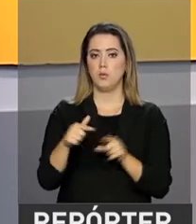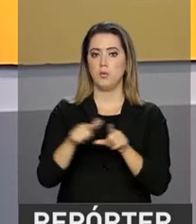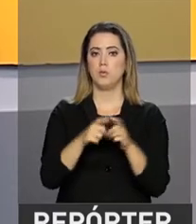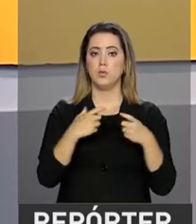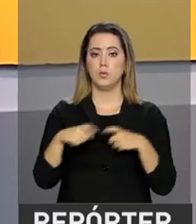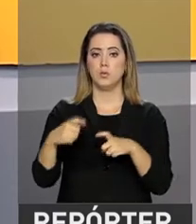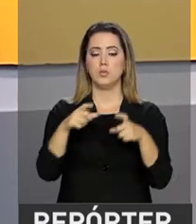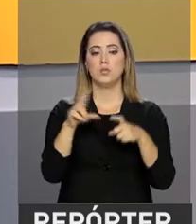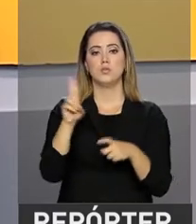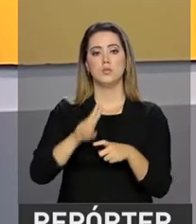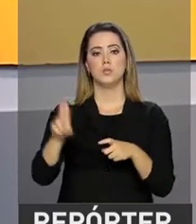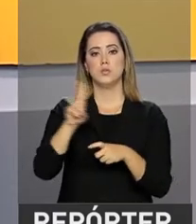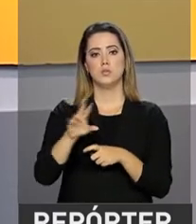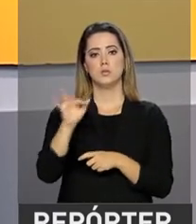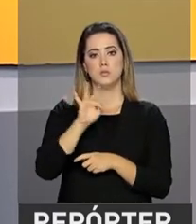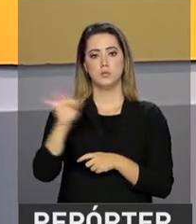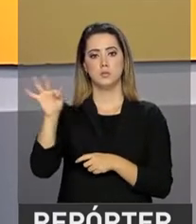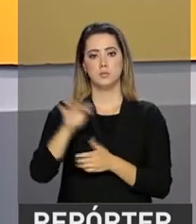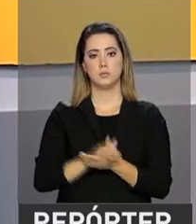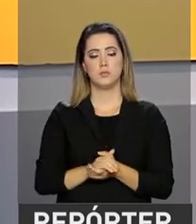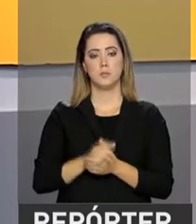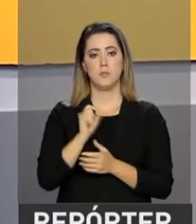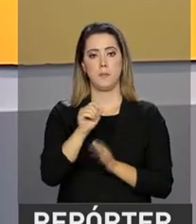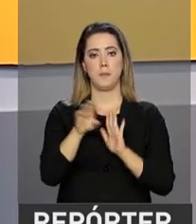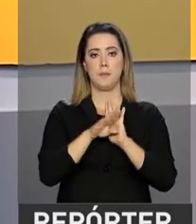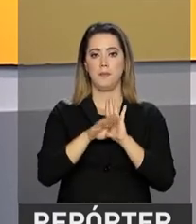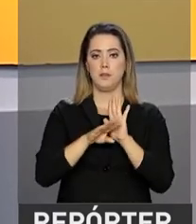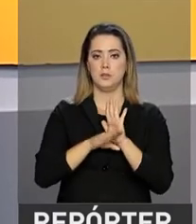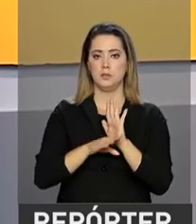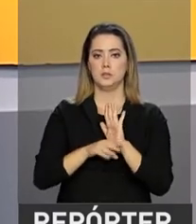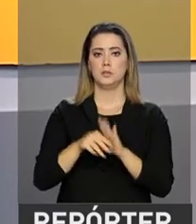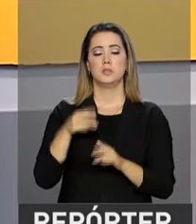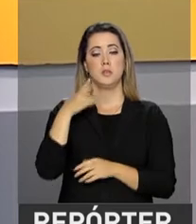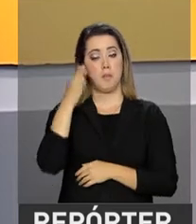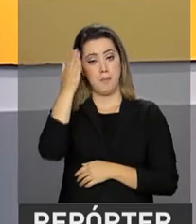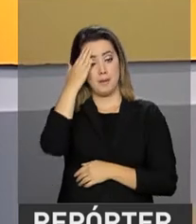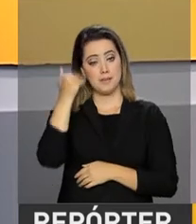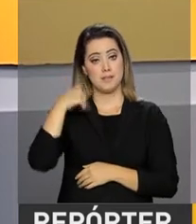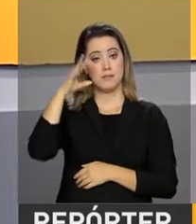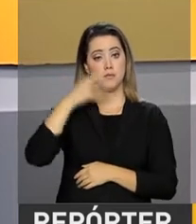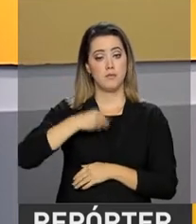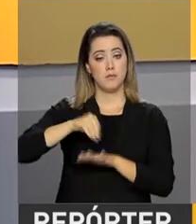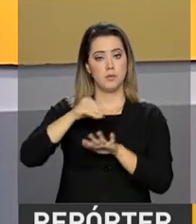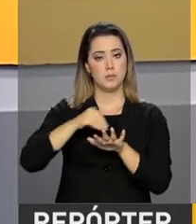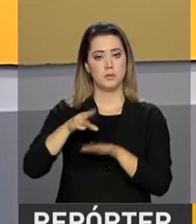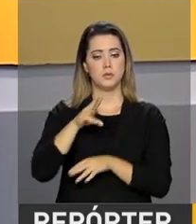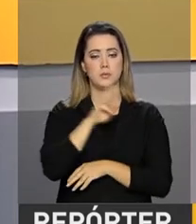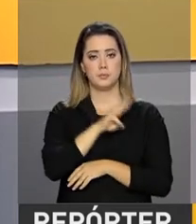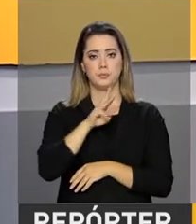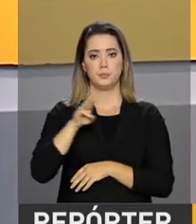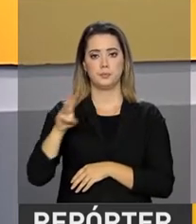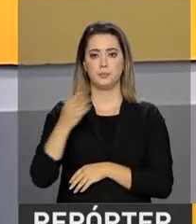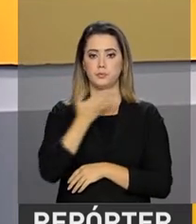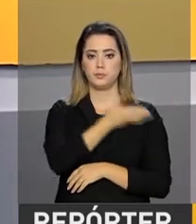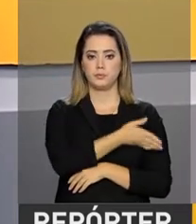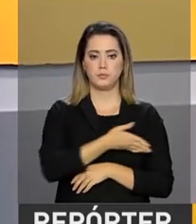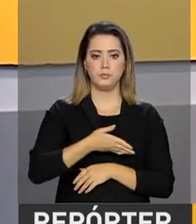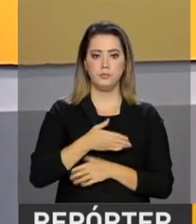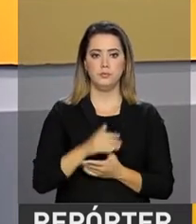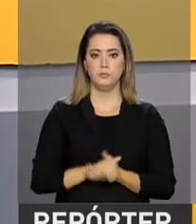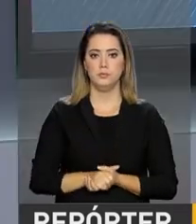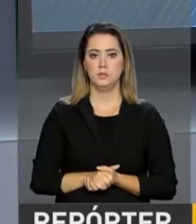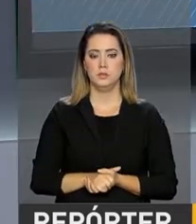línguas das universidades federais, credenciadas no programa. Mais informações no site que aparece na